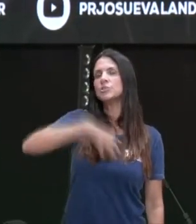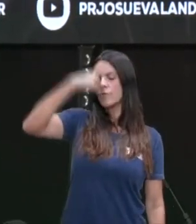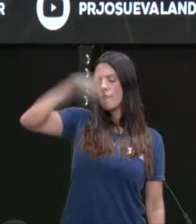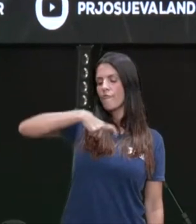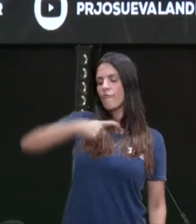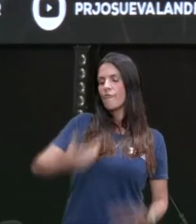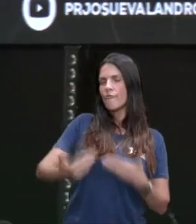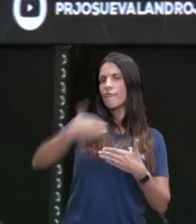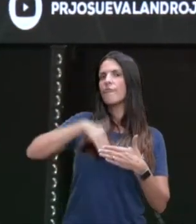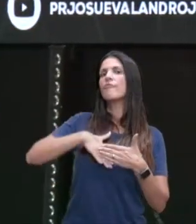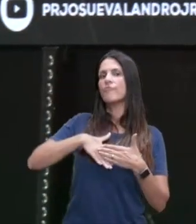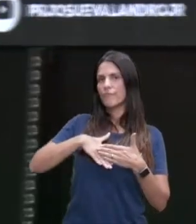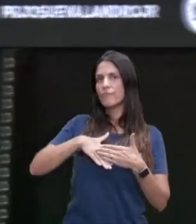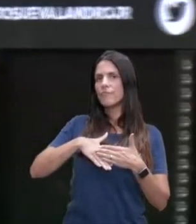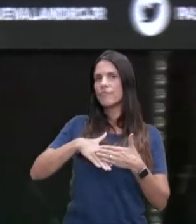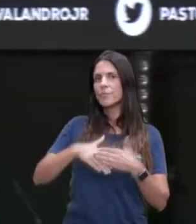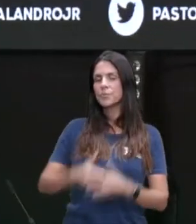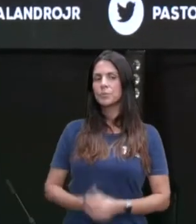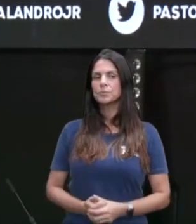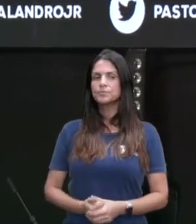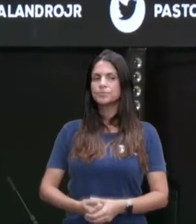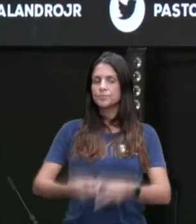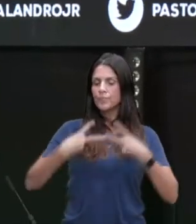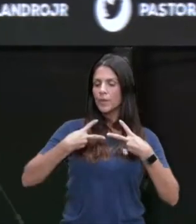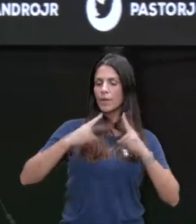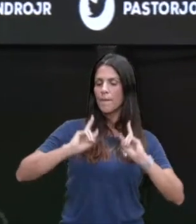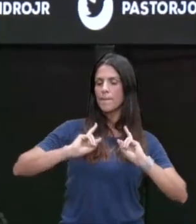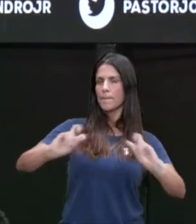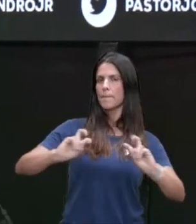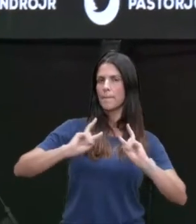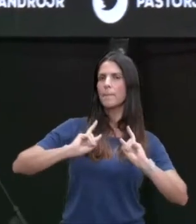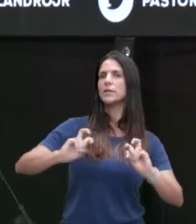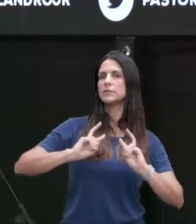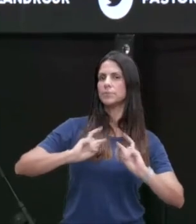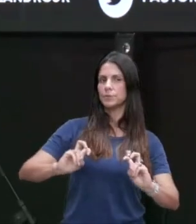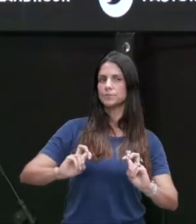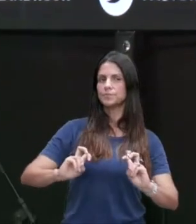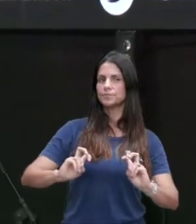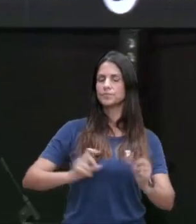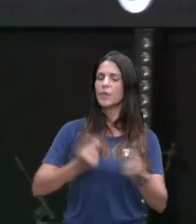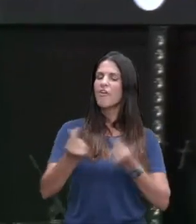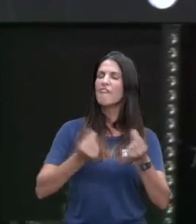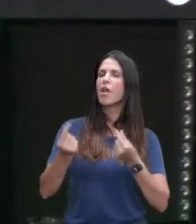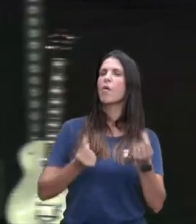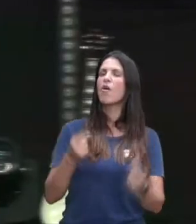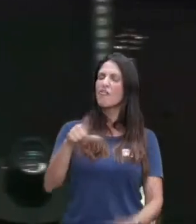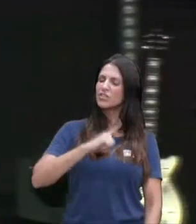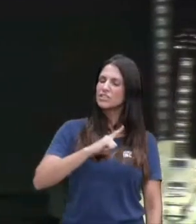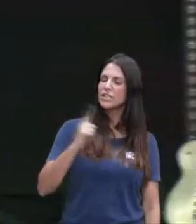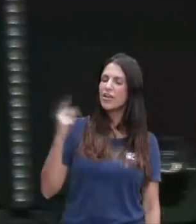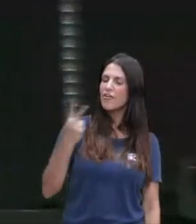E aí se você tem um valor mas você muitas vezes coloca sobre esse